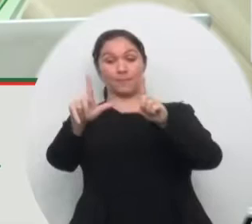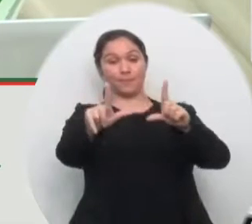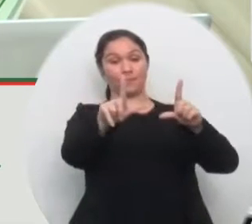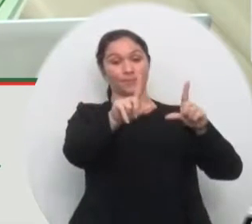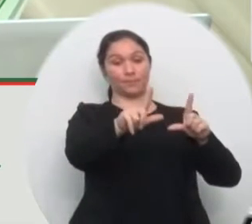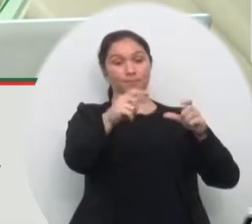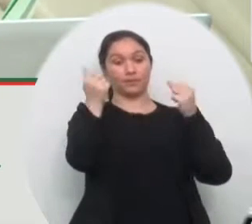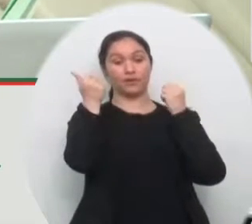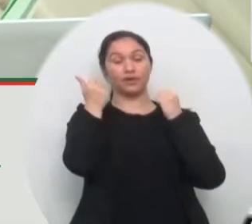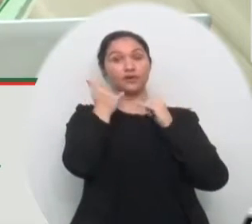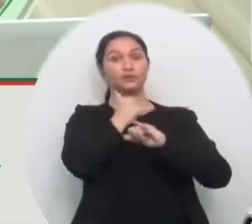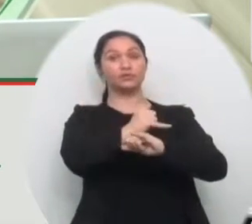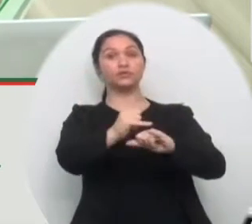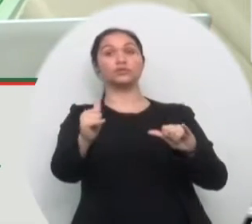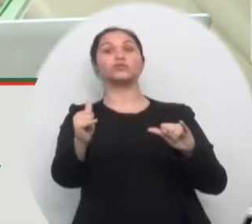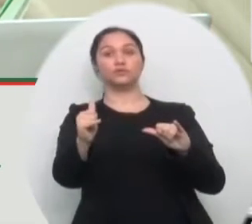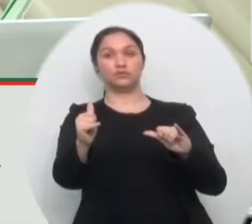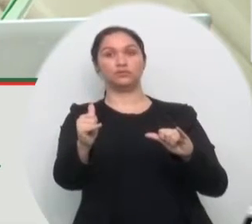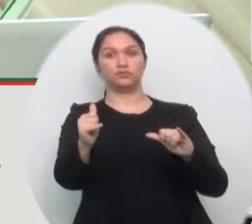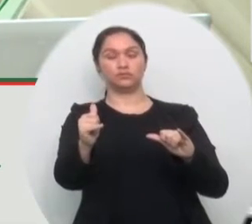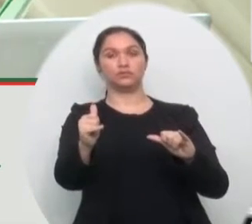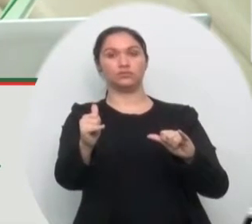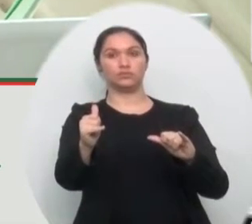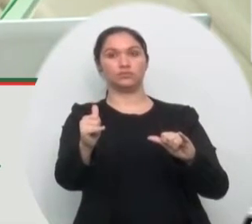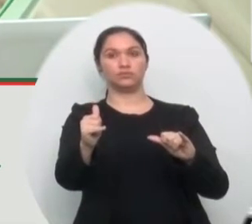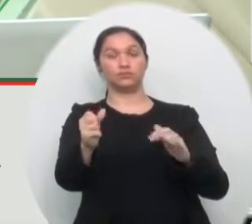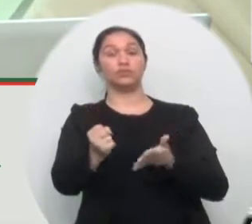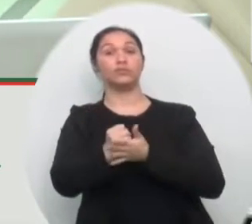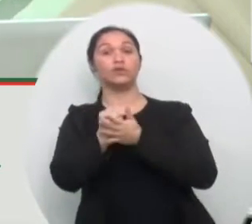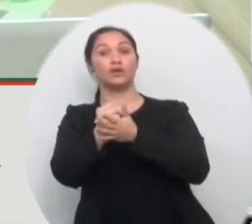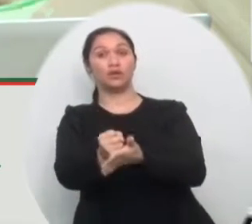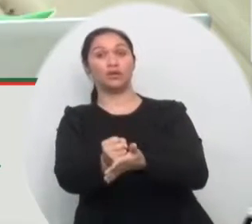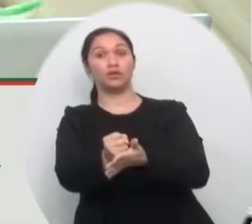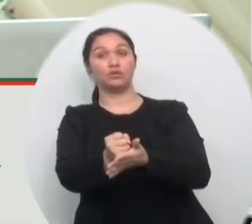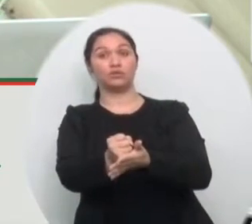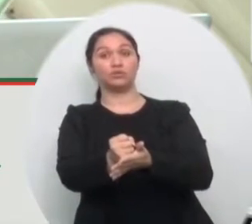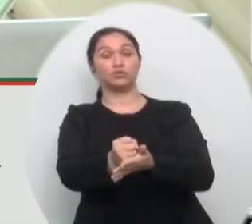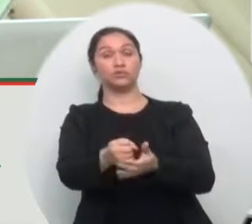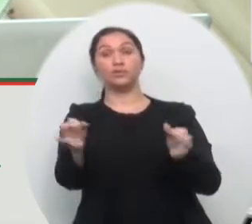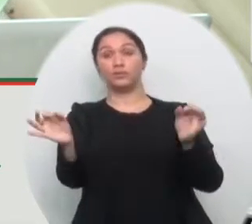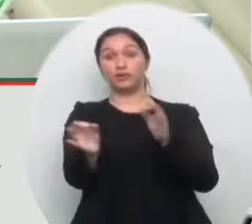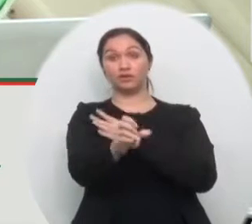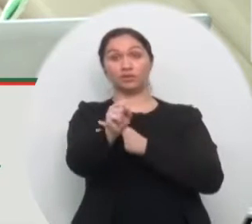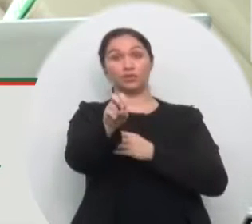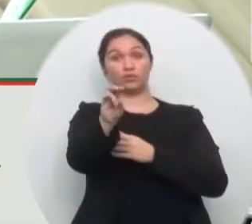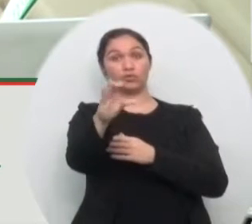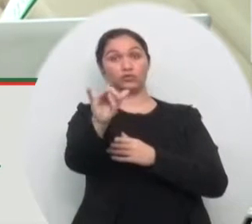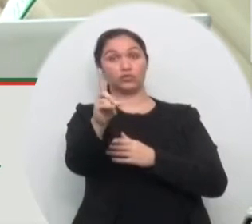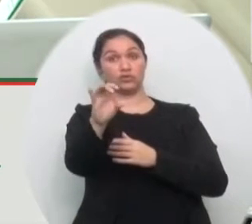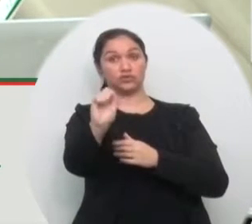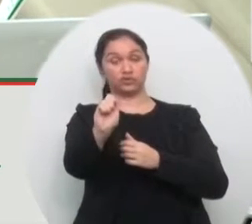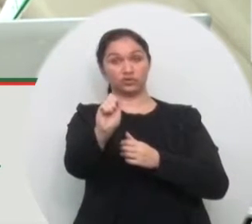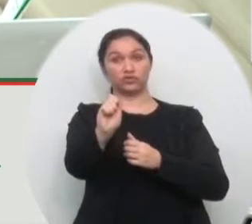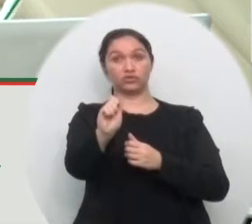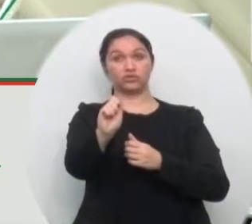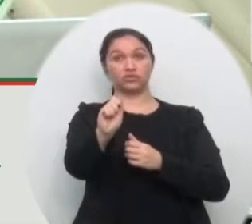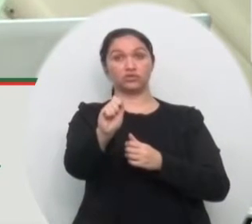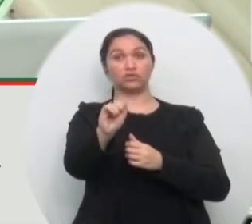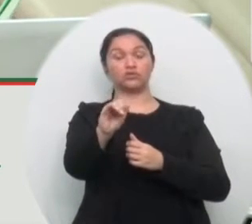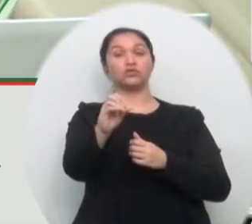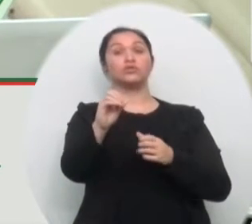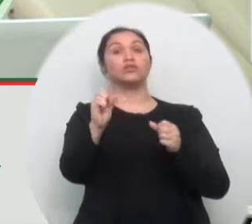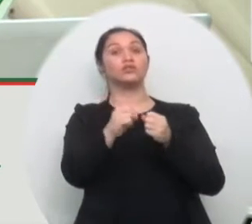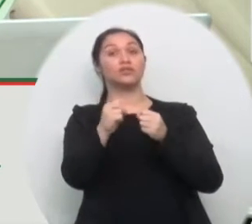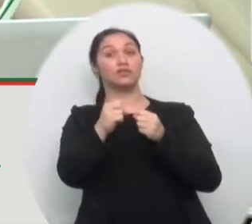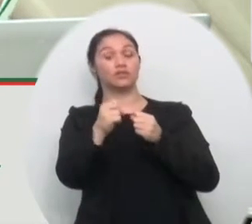preventivo ao suicídio prestado pela Rede de Proteção à Vida. Maiores informações e a íntegra desse projeto basta acessar